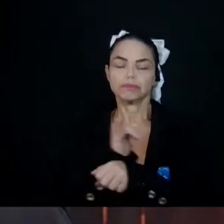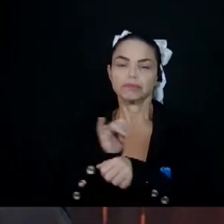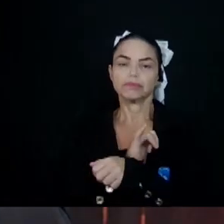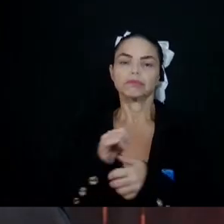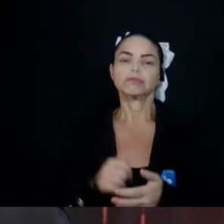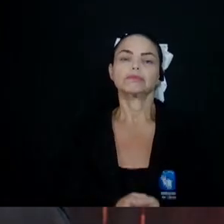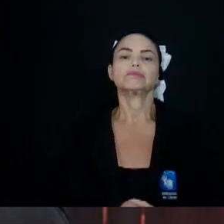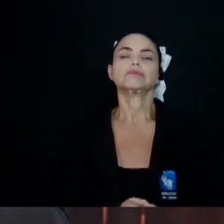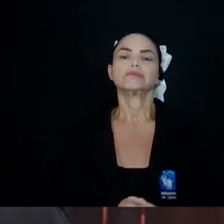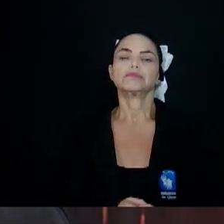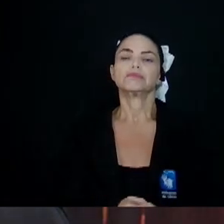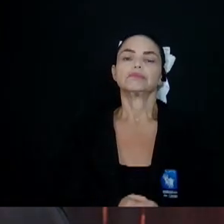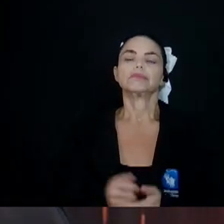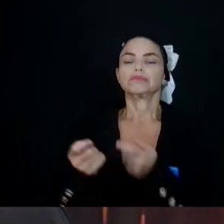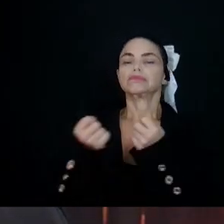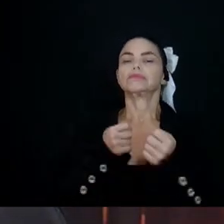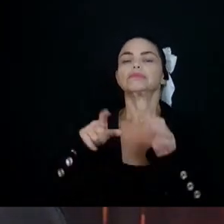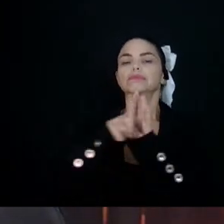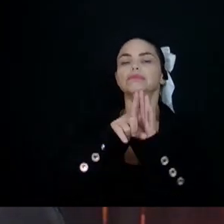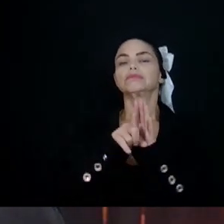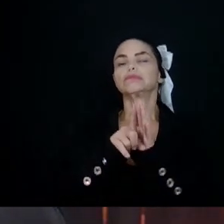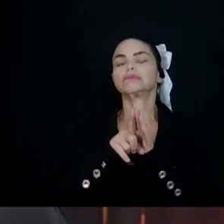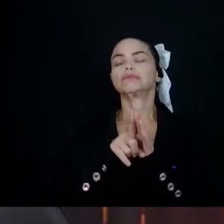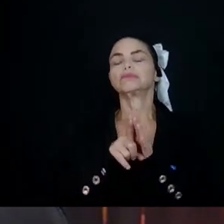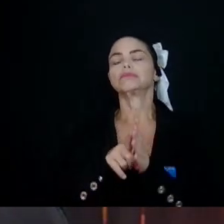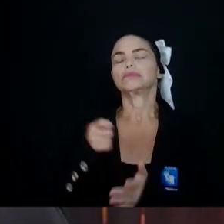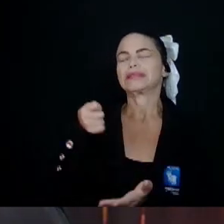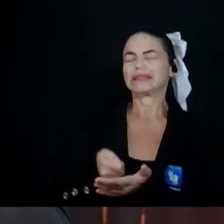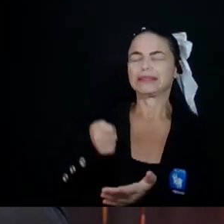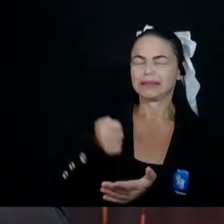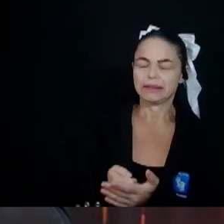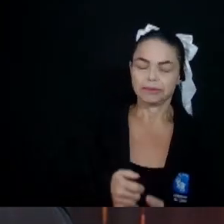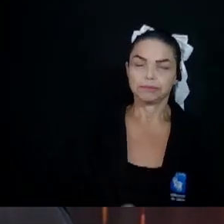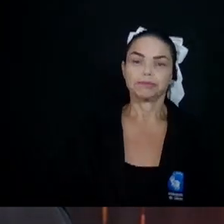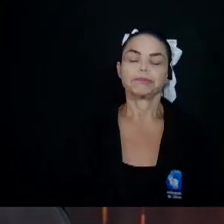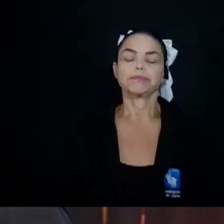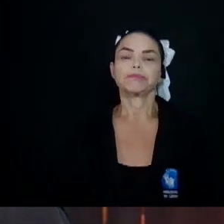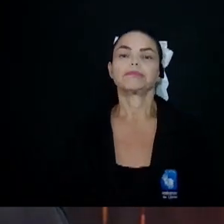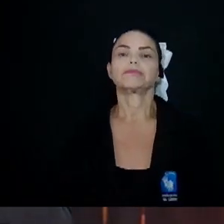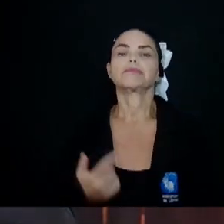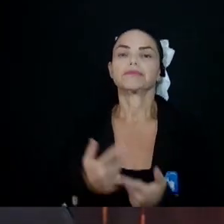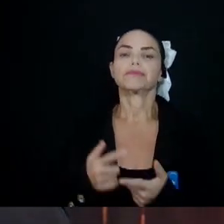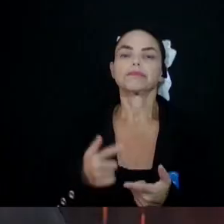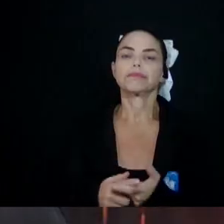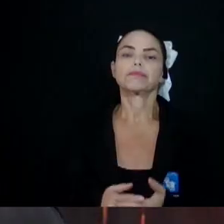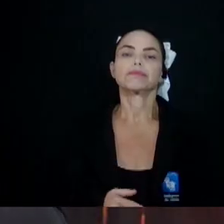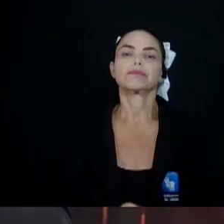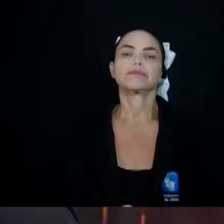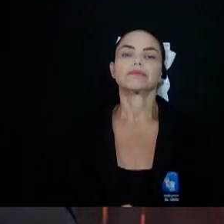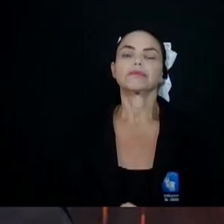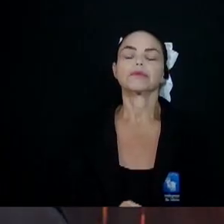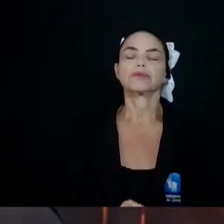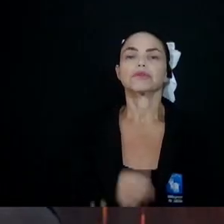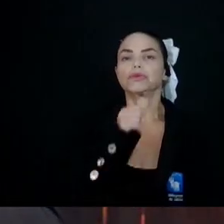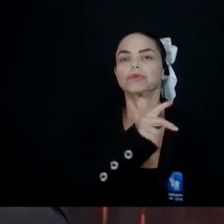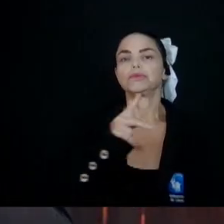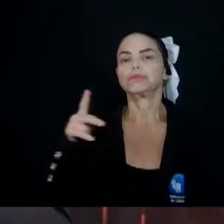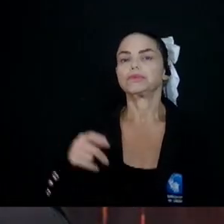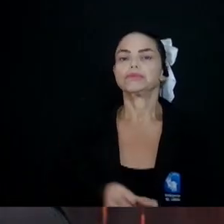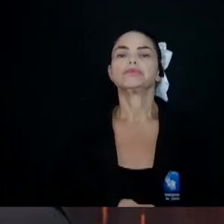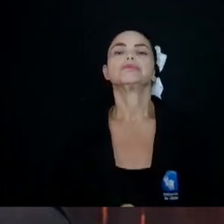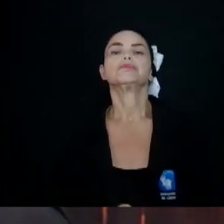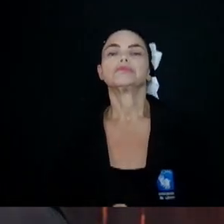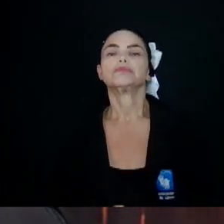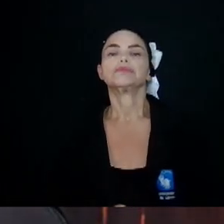uma regulamentação um pouco mais elaborada, né? Porque você tem que instalar aplicativos que a gente chama de aplicativos espiões,